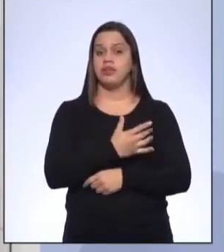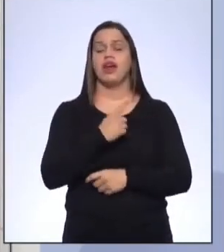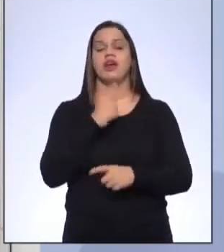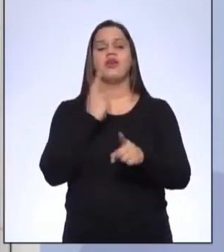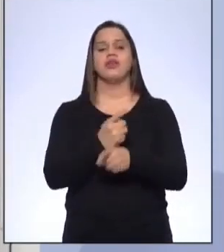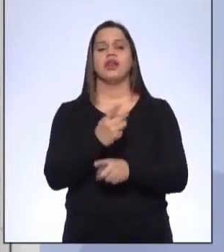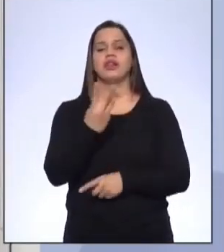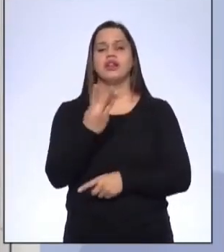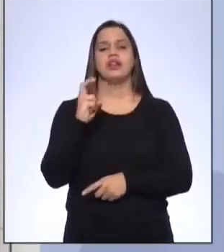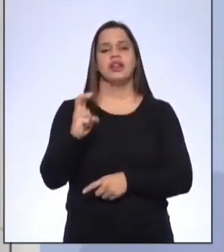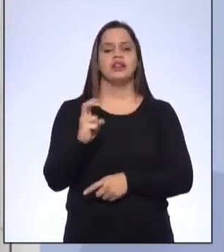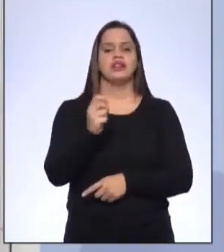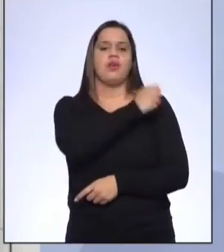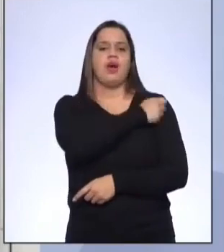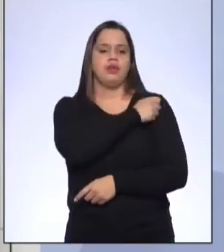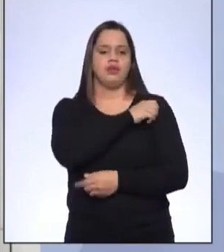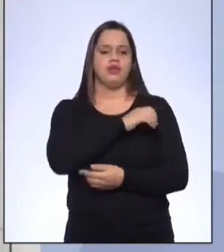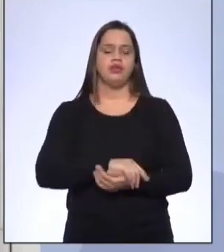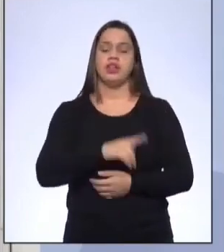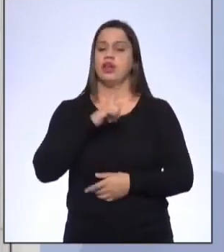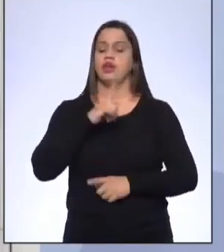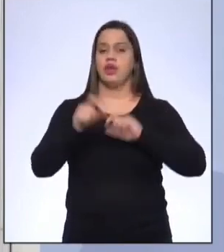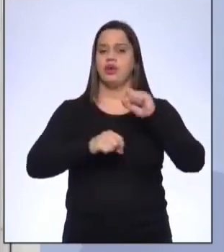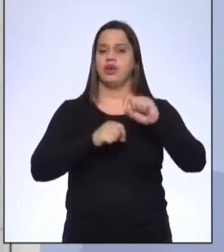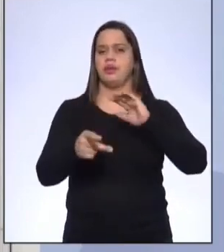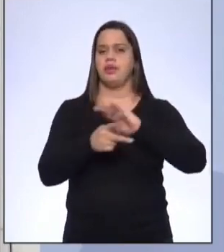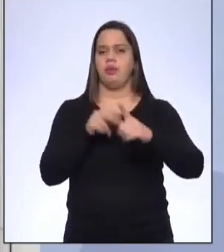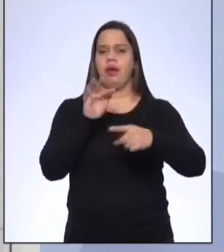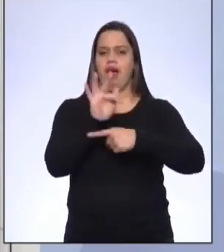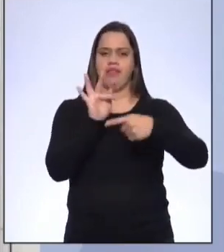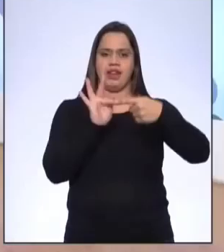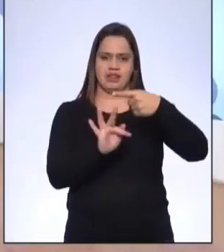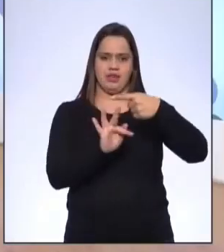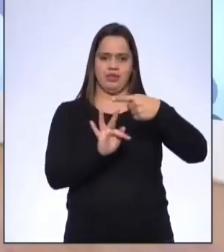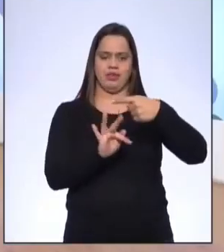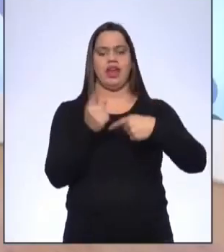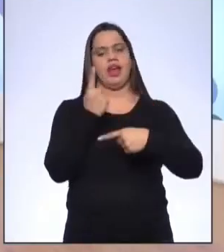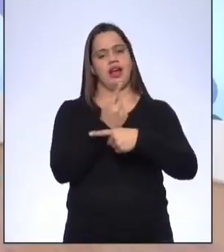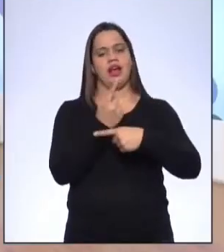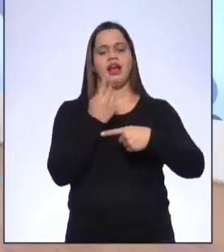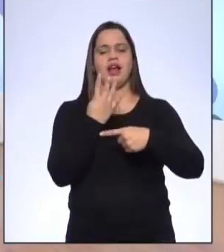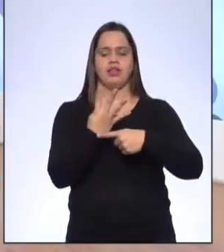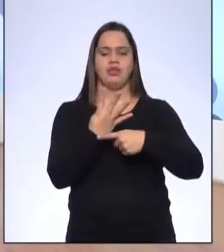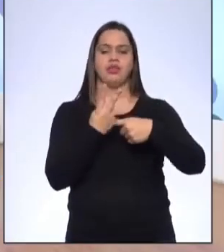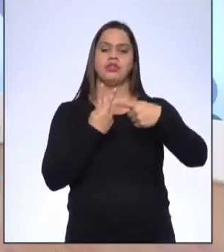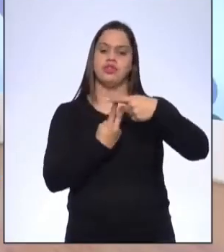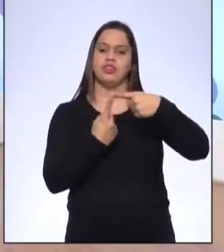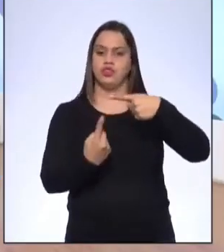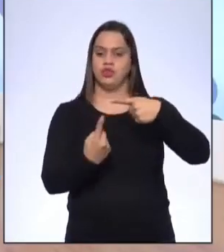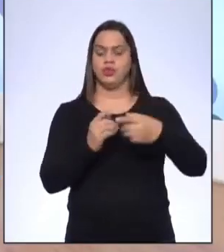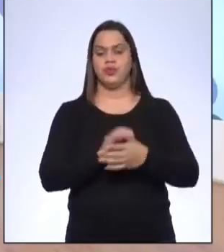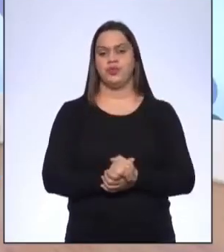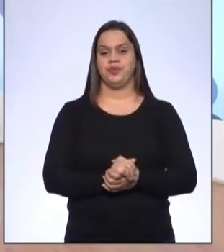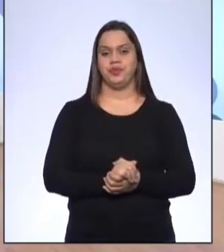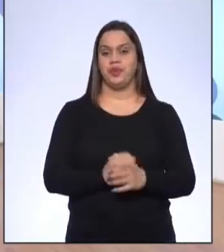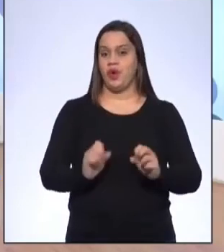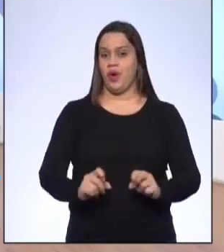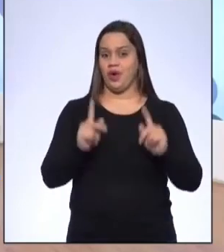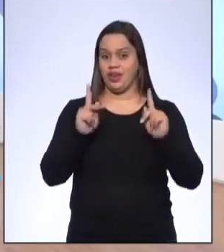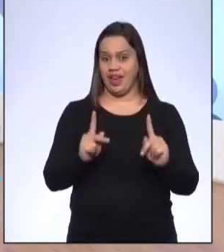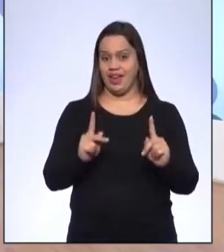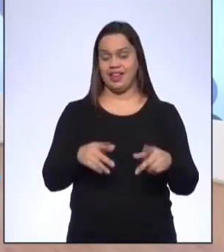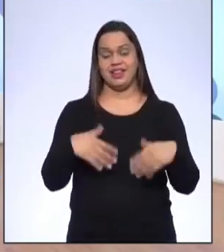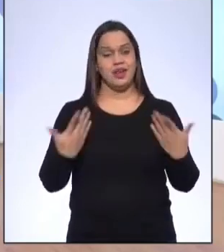Portanto, aqui temos a fração. Tudo bem, gente? Ok. A nossa aula está terminando.